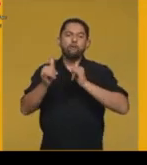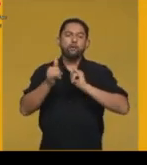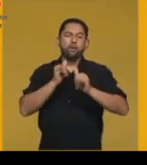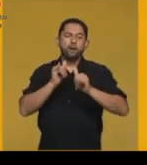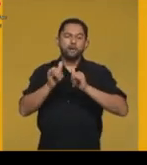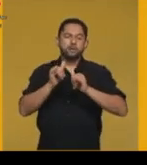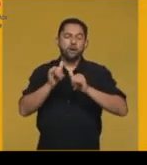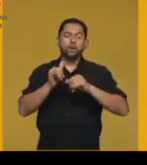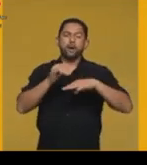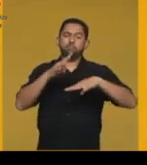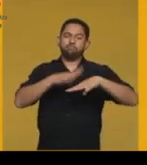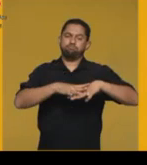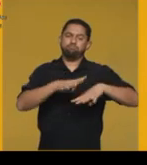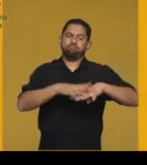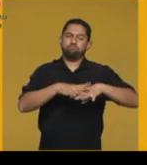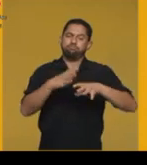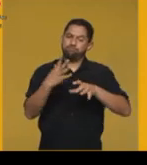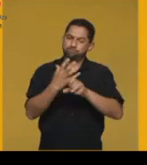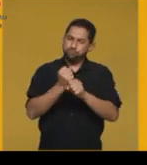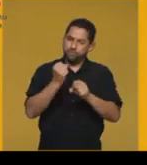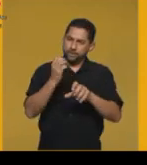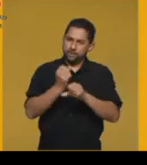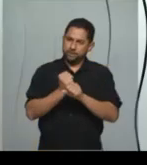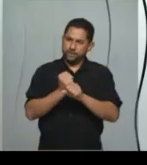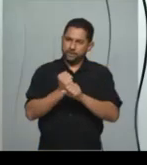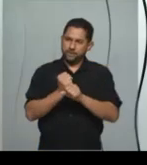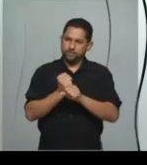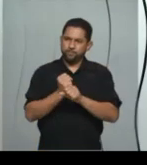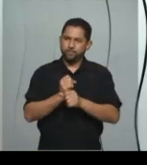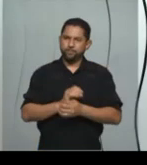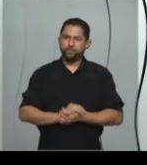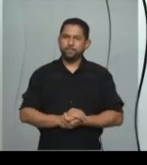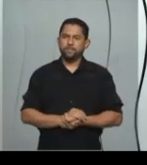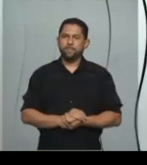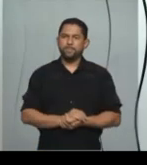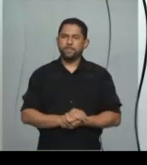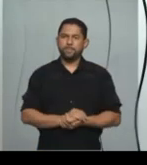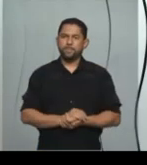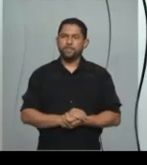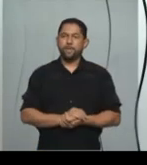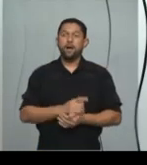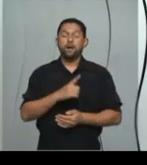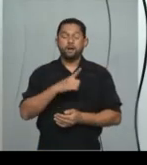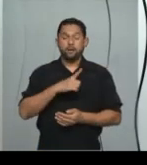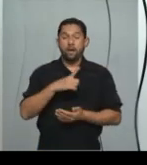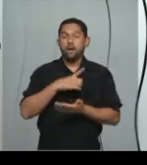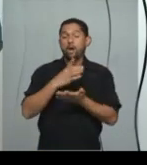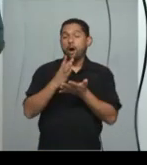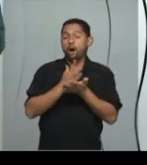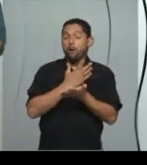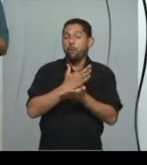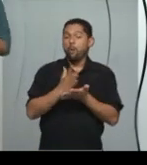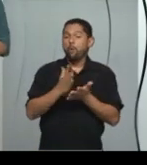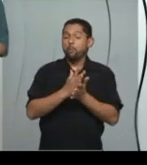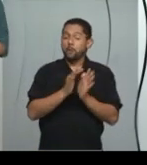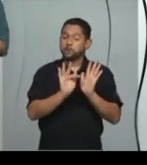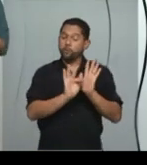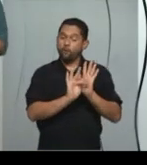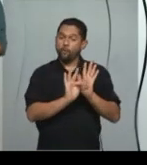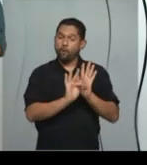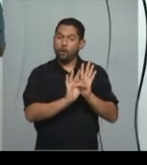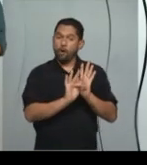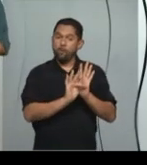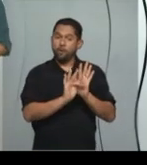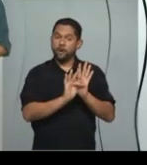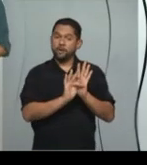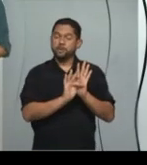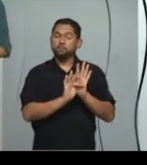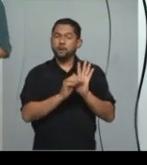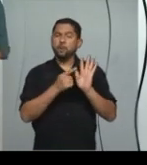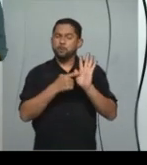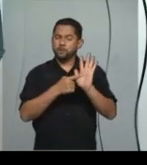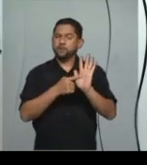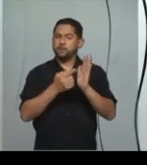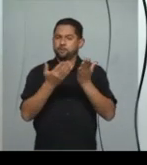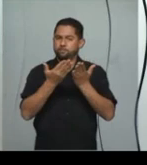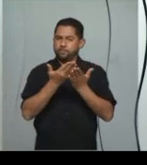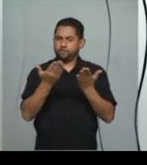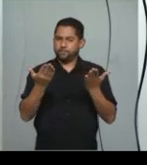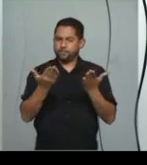soluto tenho naquela solução. E aí nós temos aqui alguns tipos de cálculos referentes a